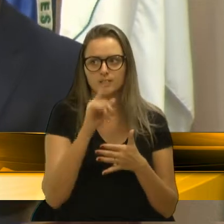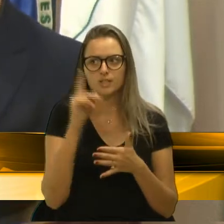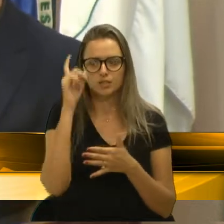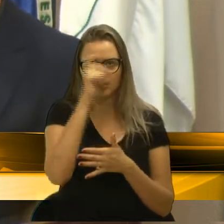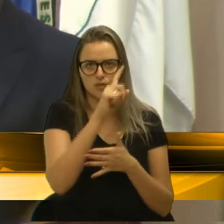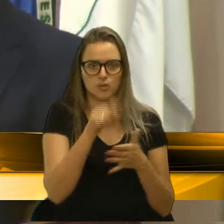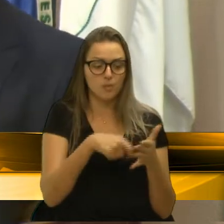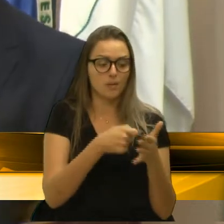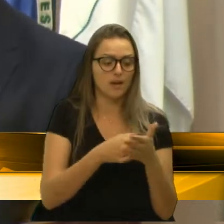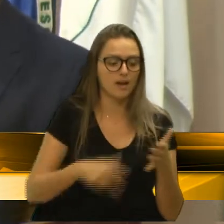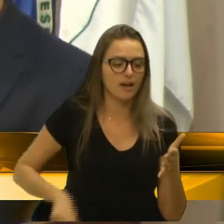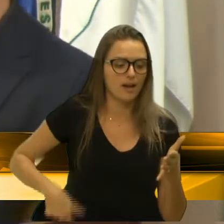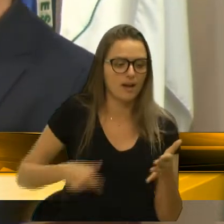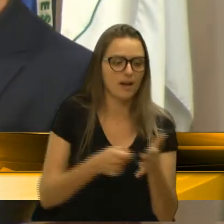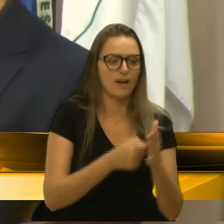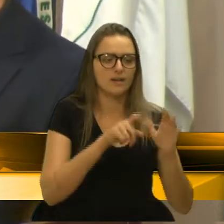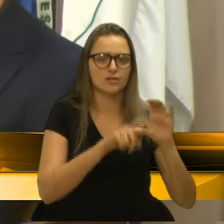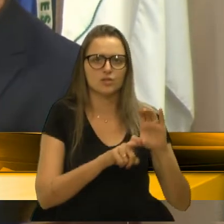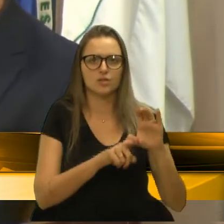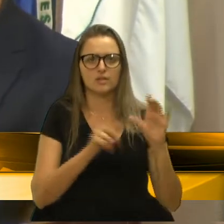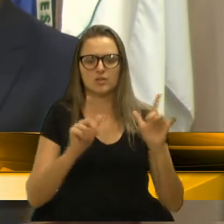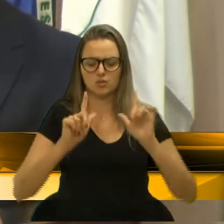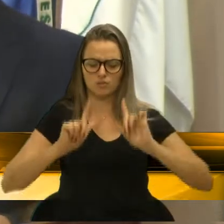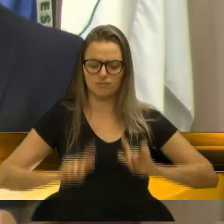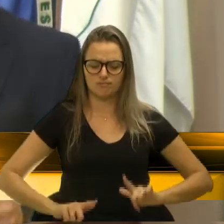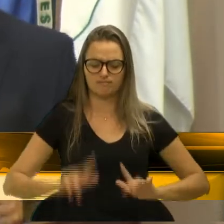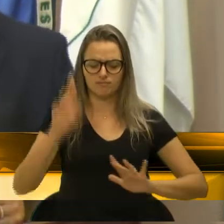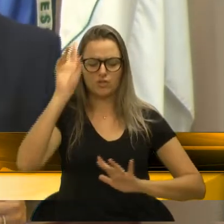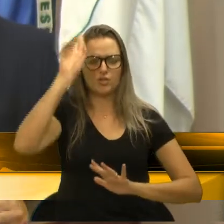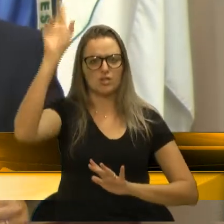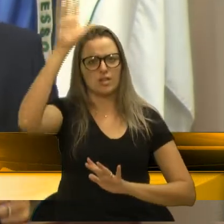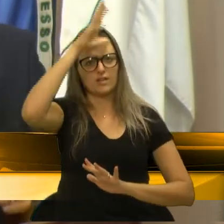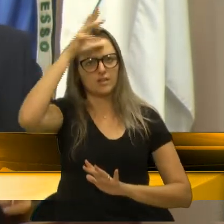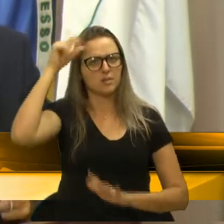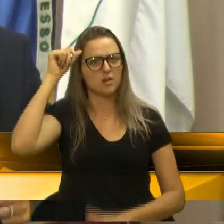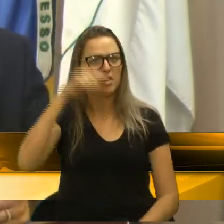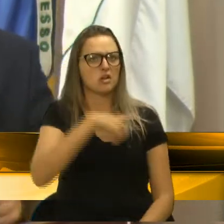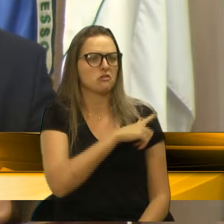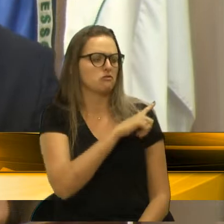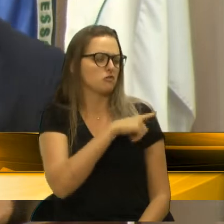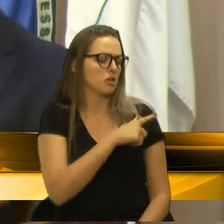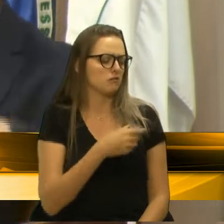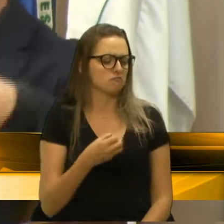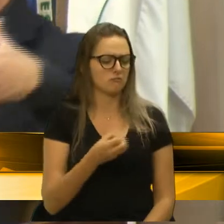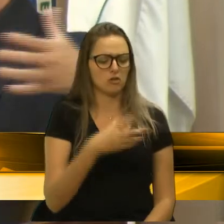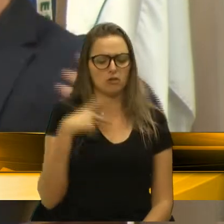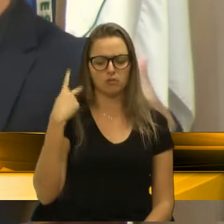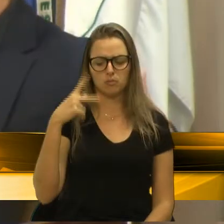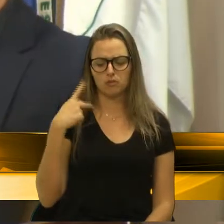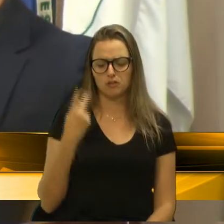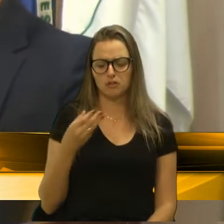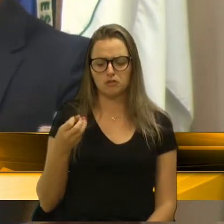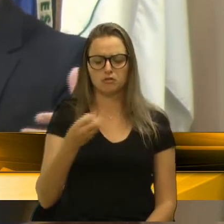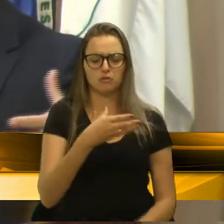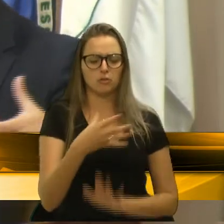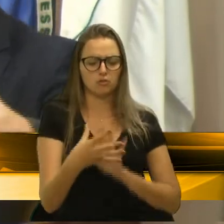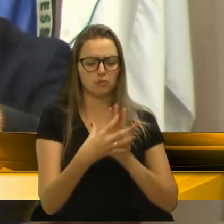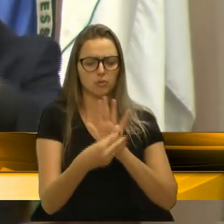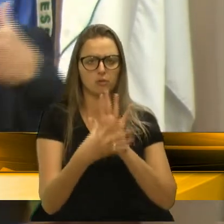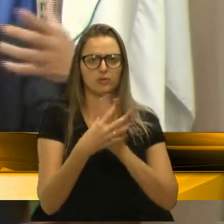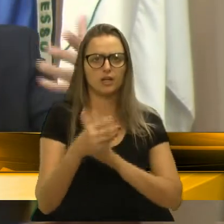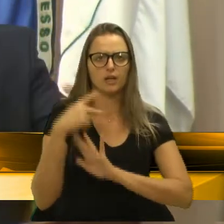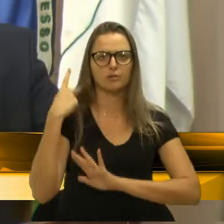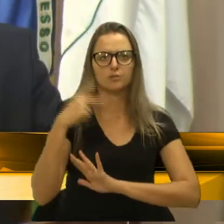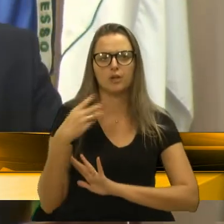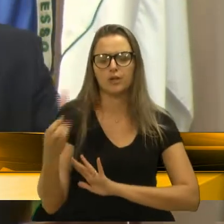pagar suas contas, e aí um gestor, alguém que se diz gestor, gerente, novo político, novo modelo de político,